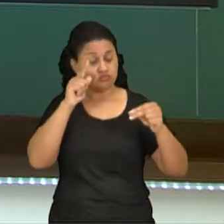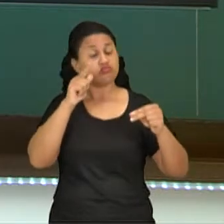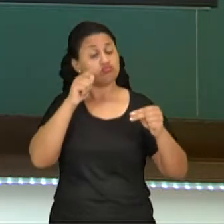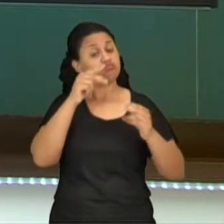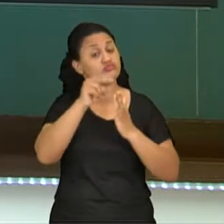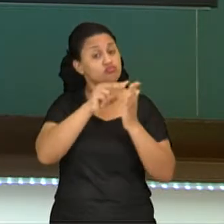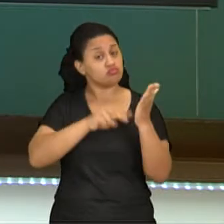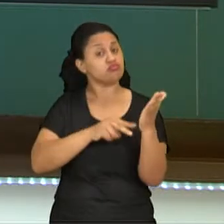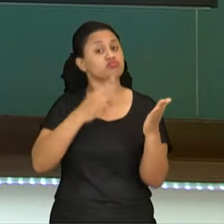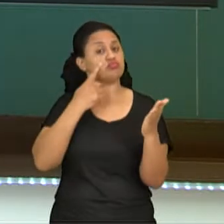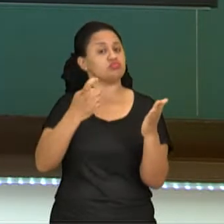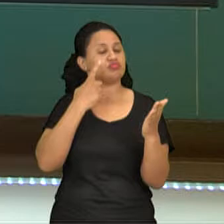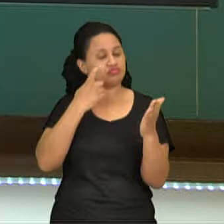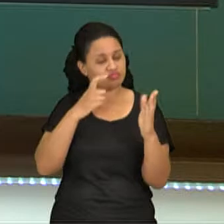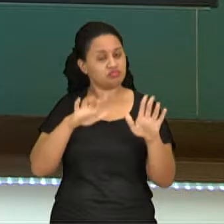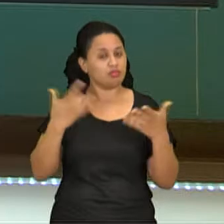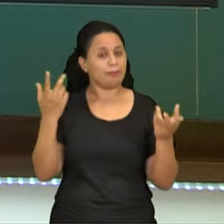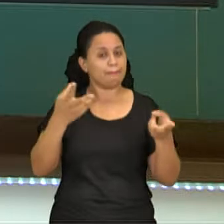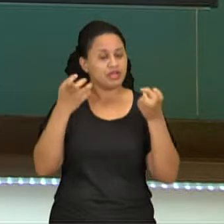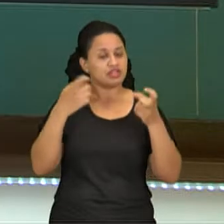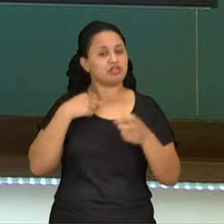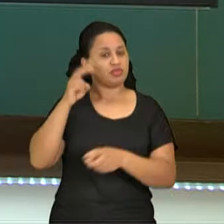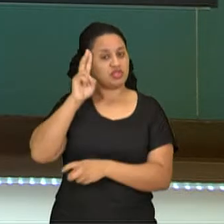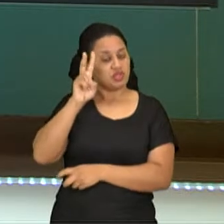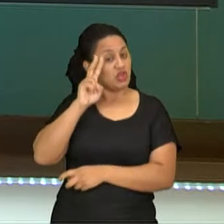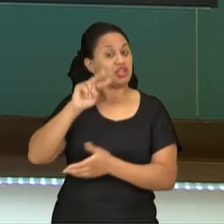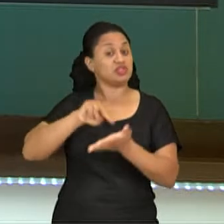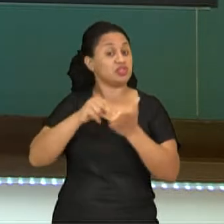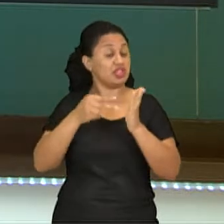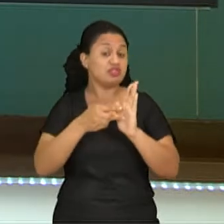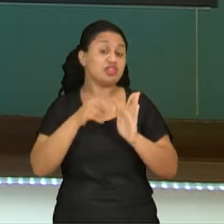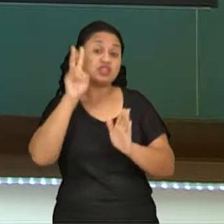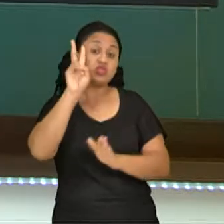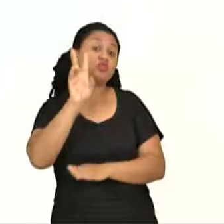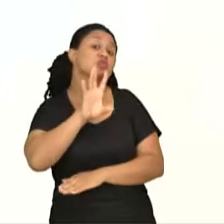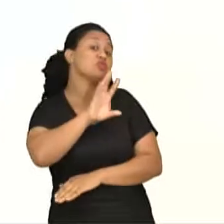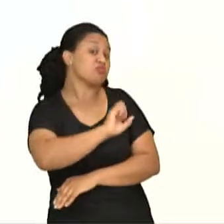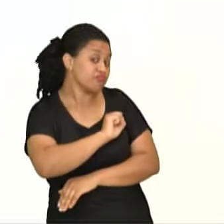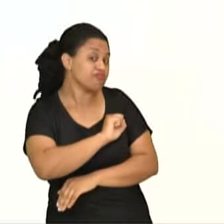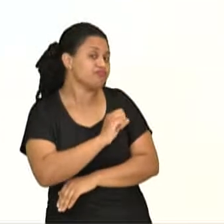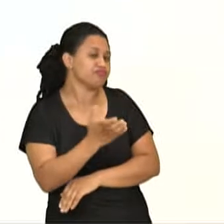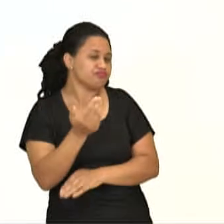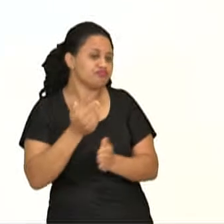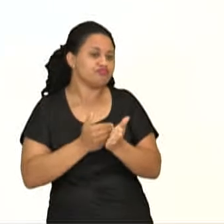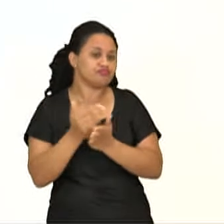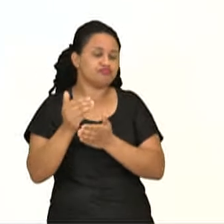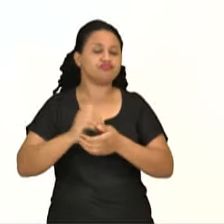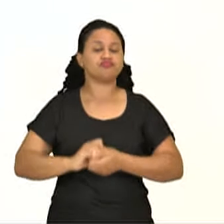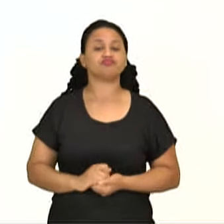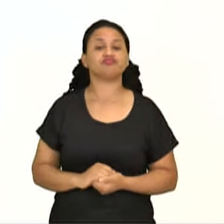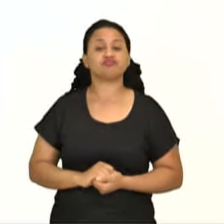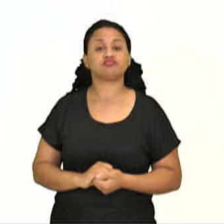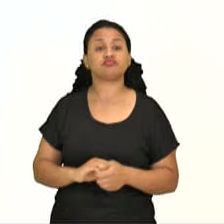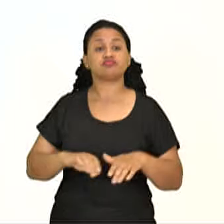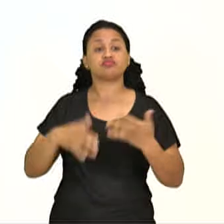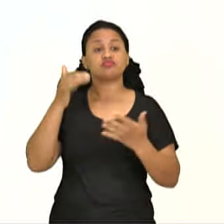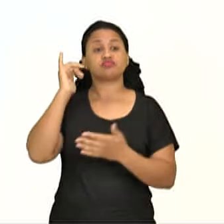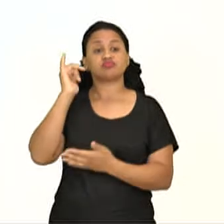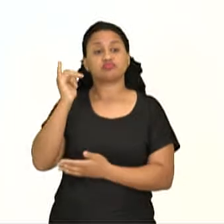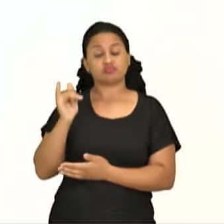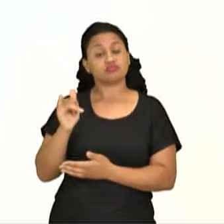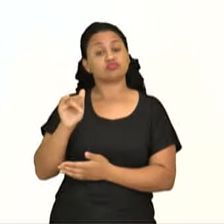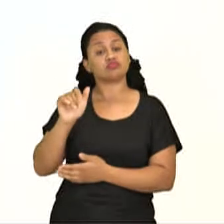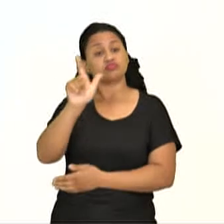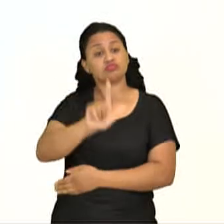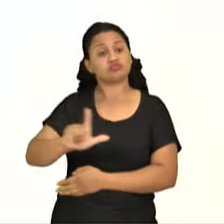estou falando não está ligada a uma história de amor. Vamos lá? Falando agora do romance. O romance